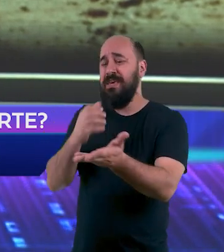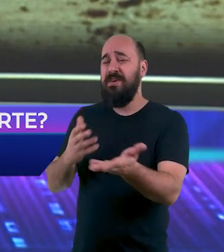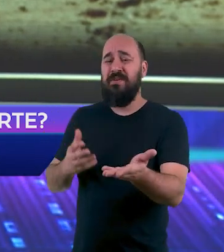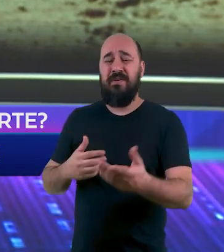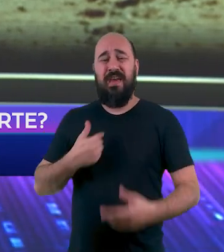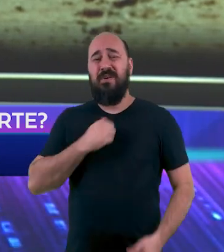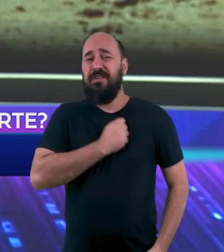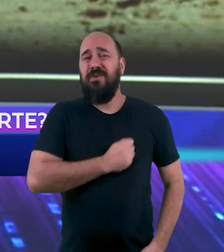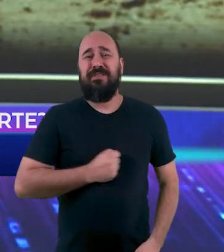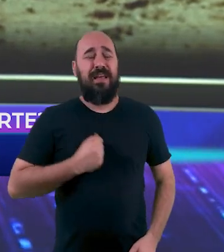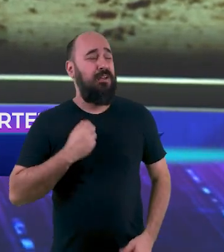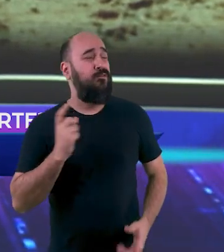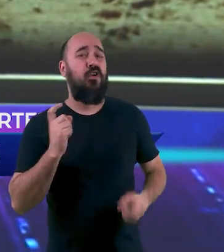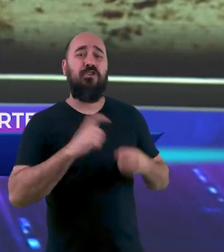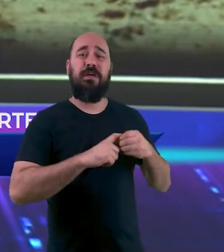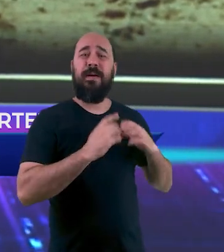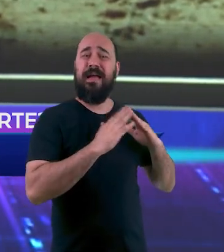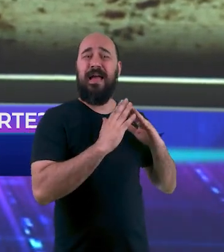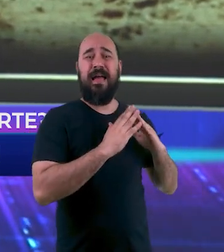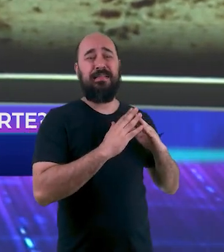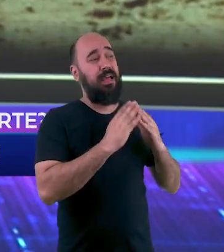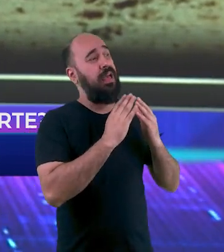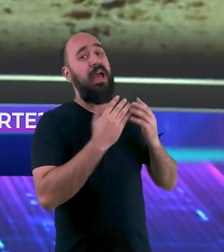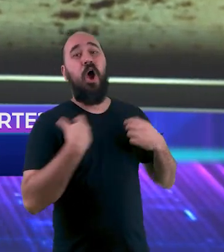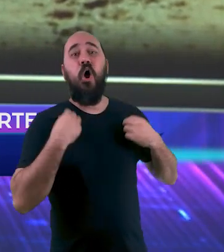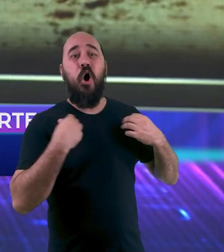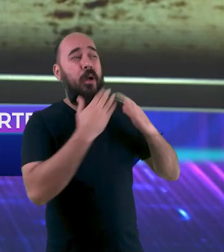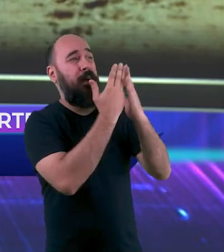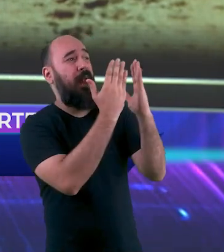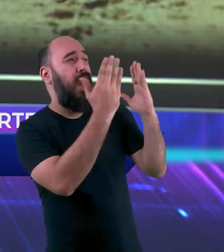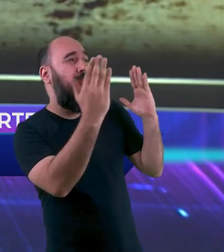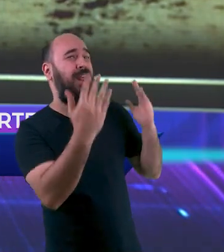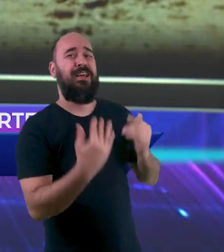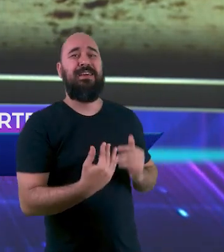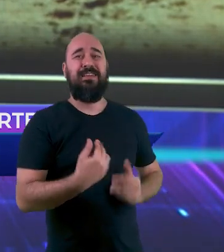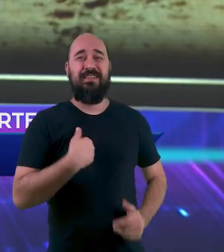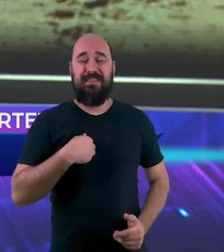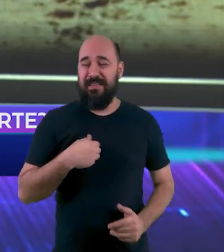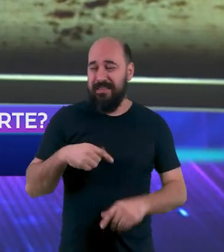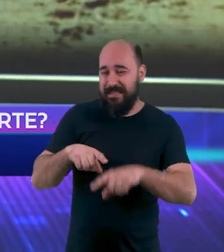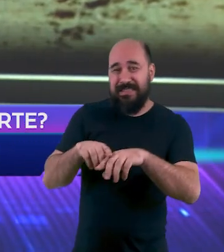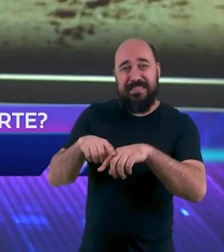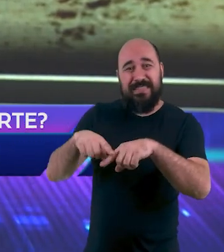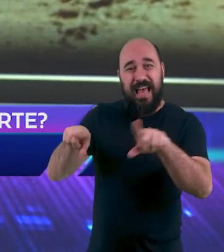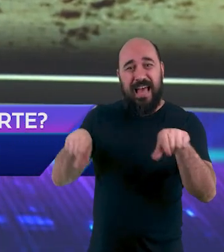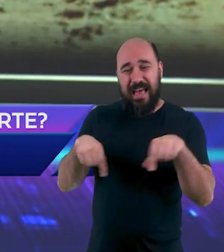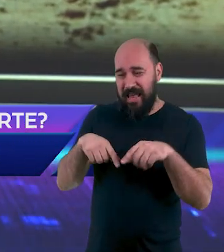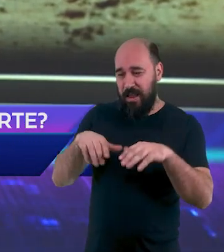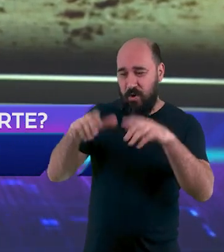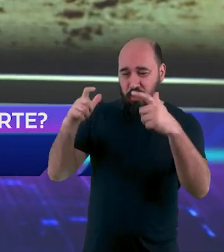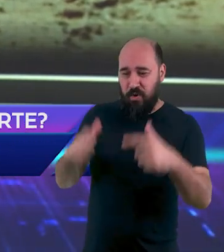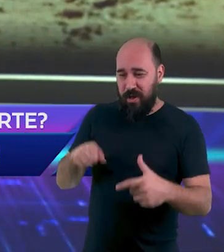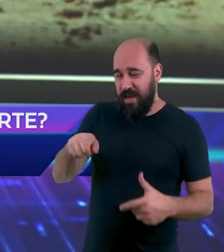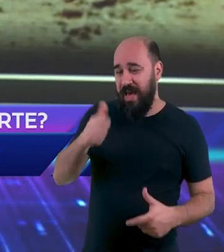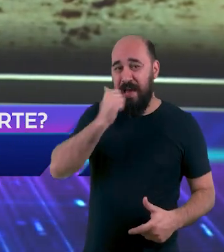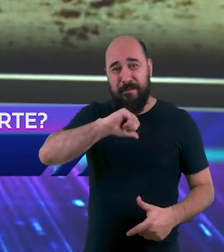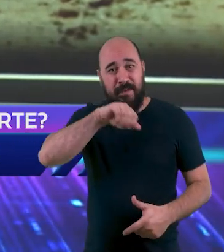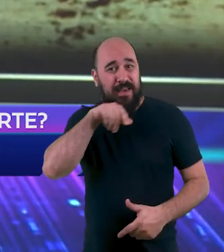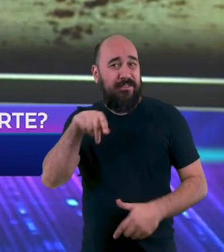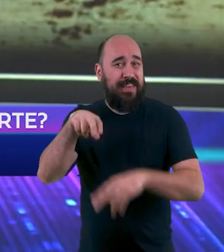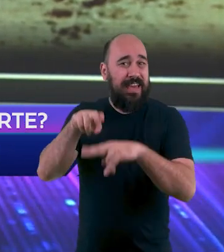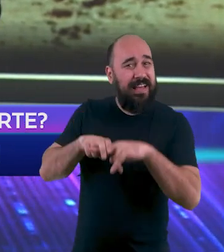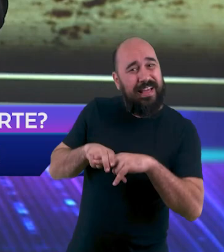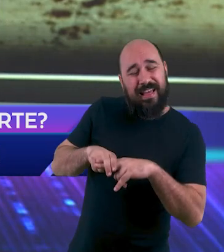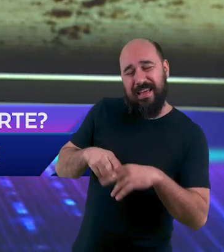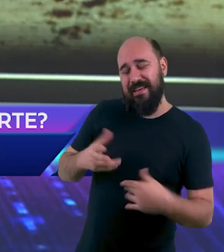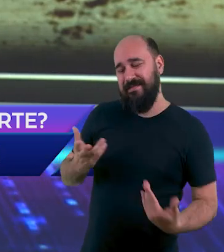encontrar as roupas no guarda-roupa. É olhar para a sala e ver o cantinho onde sua mãe ou seu pai